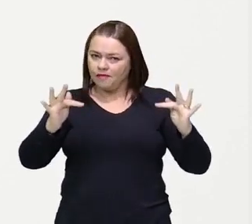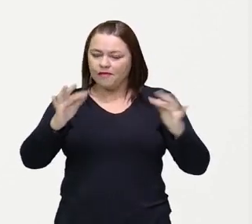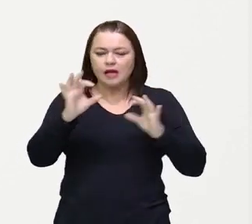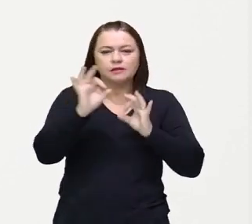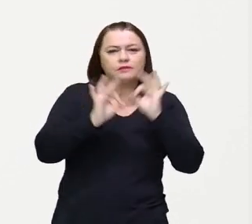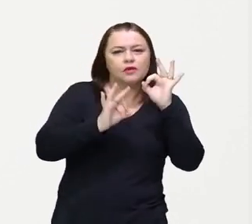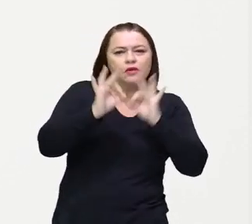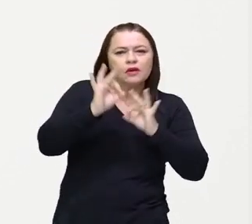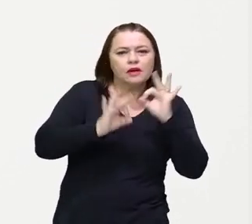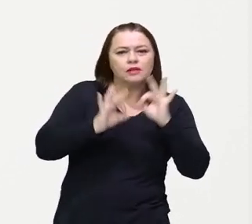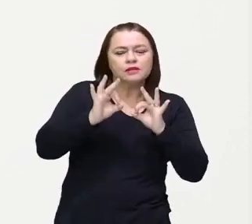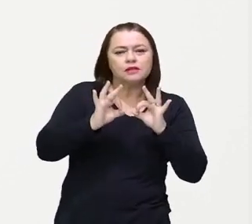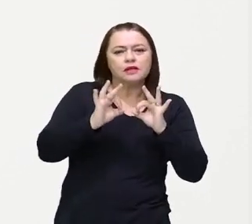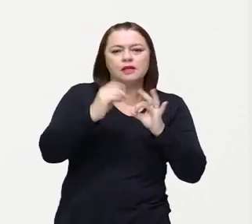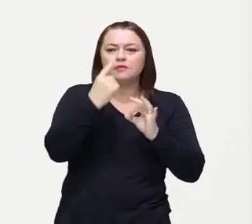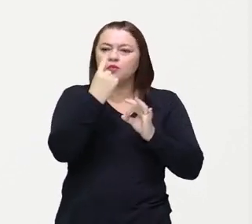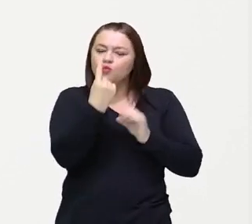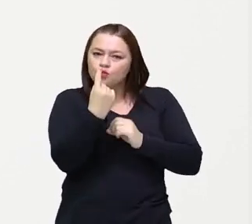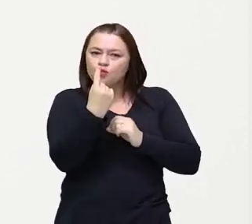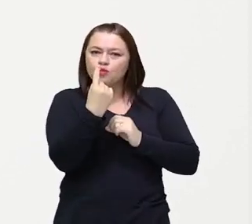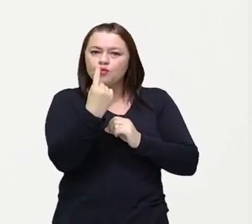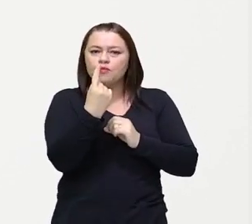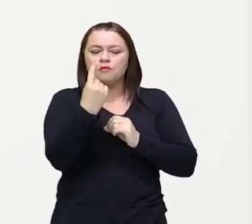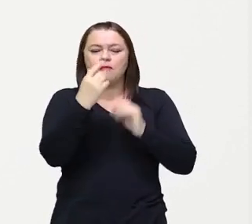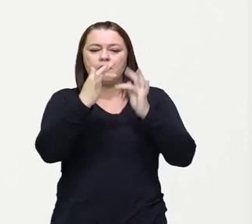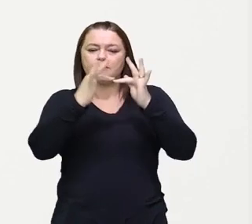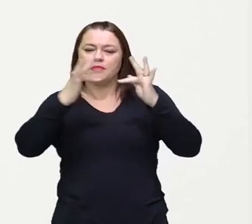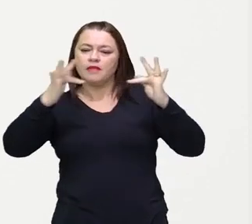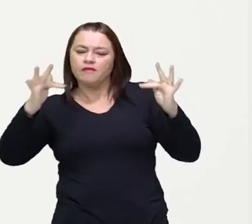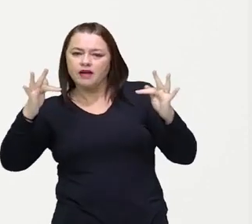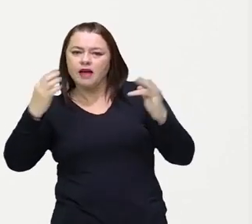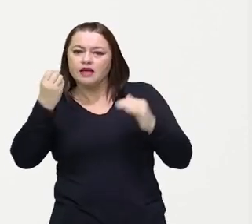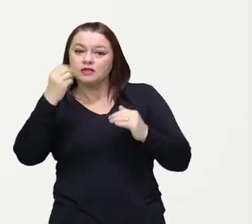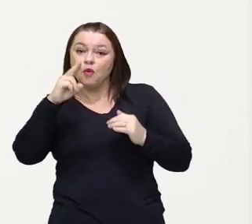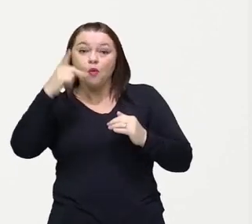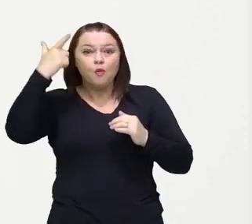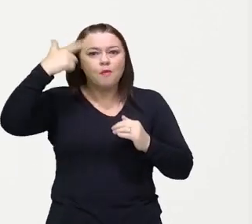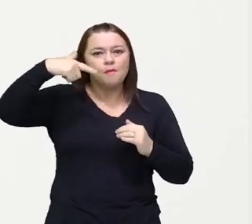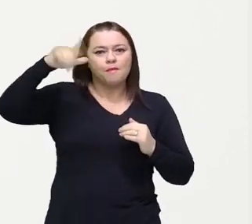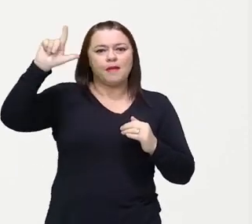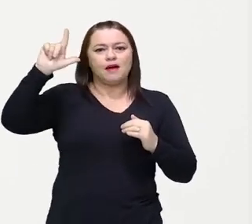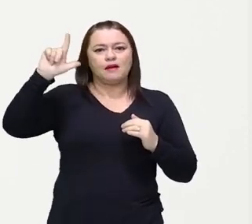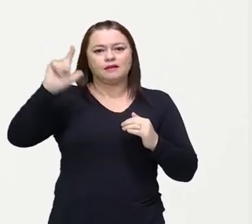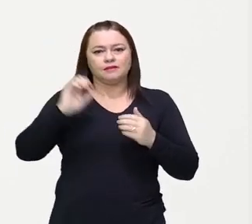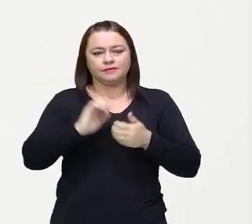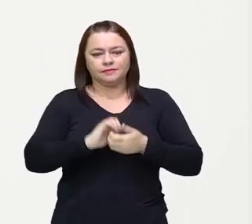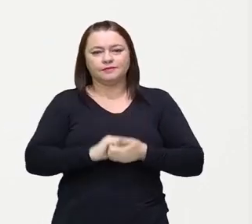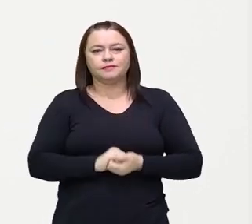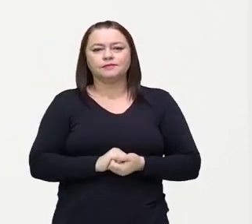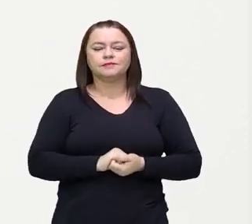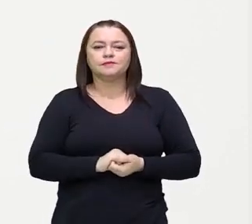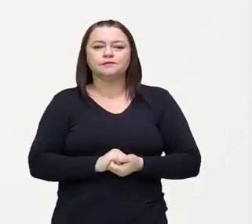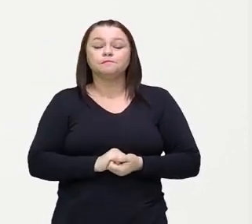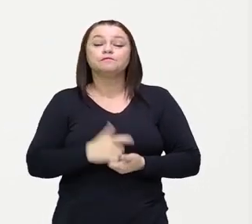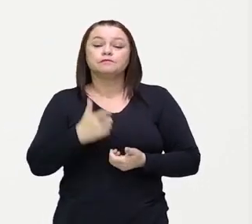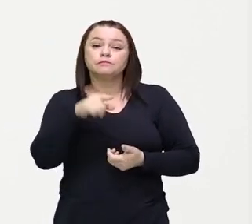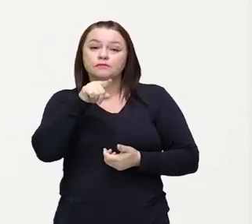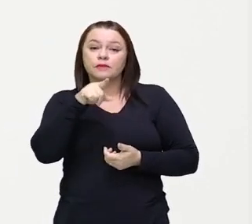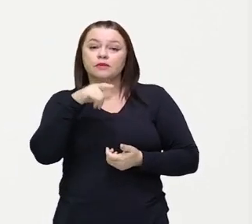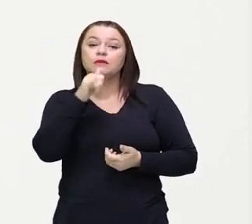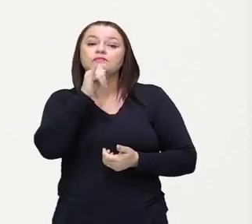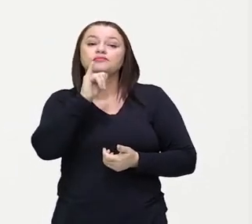organizada por uma ou mais orações. Aí nós temos, crianças,